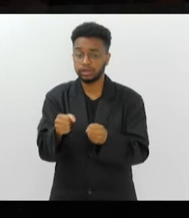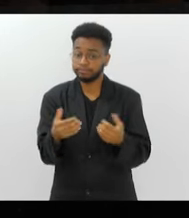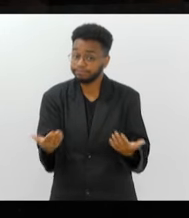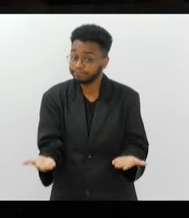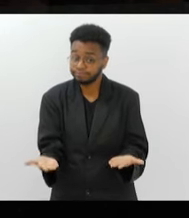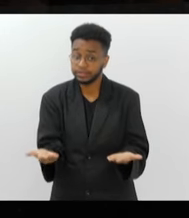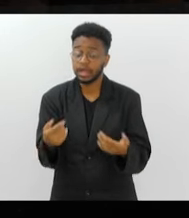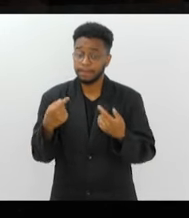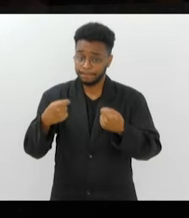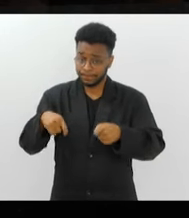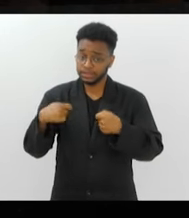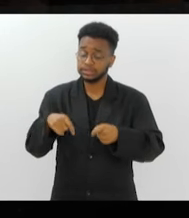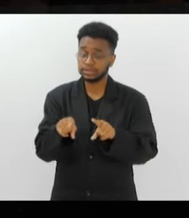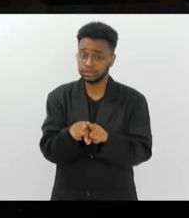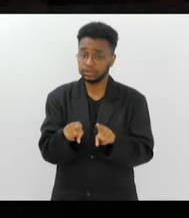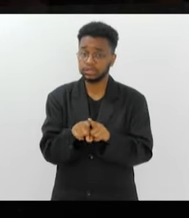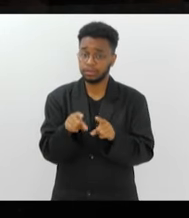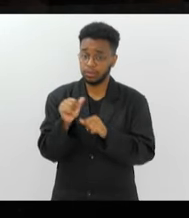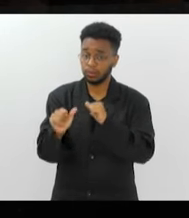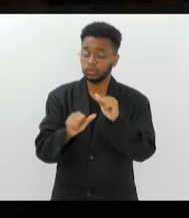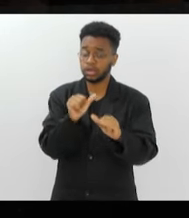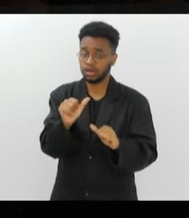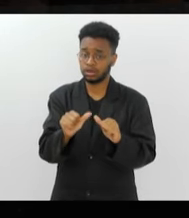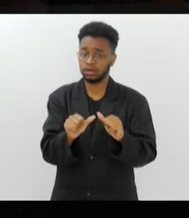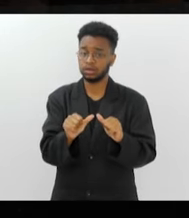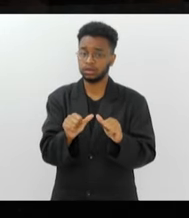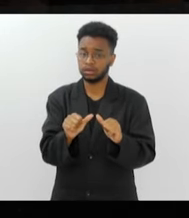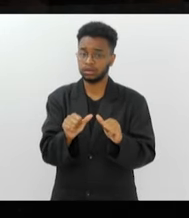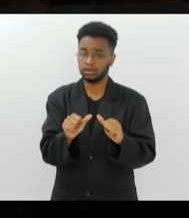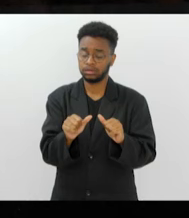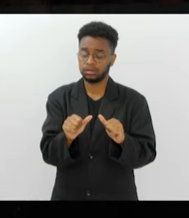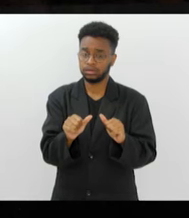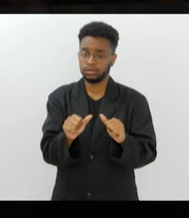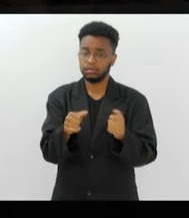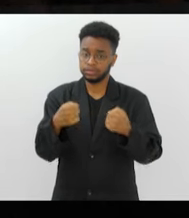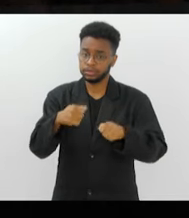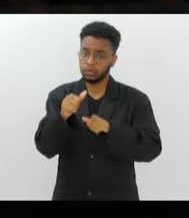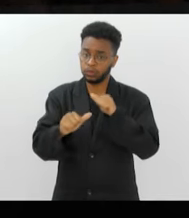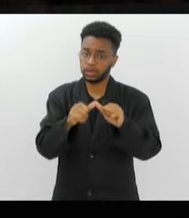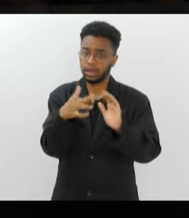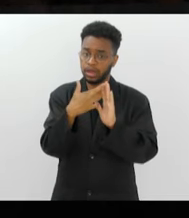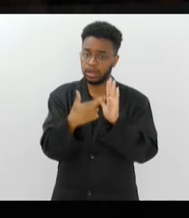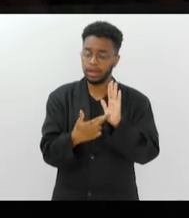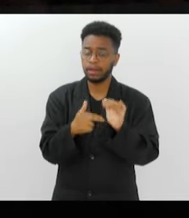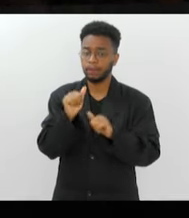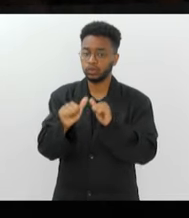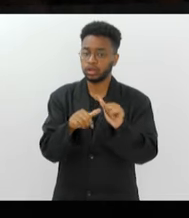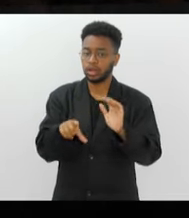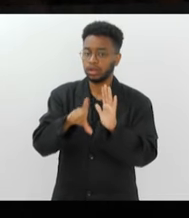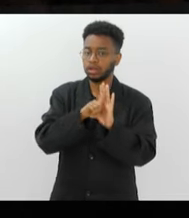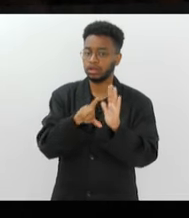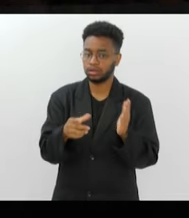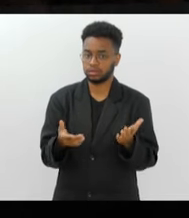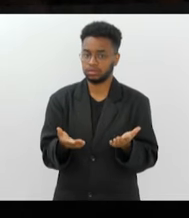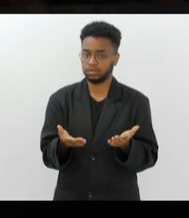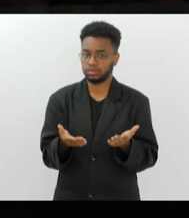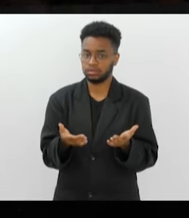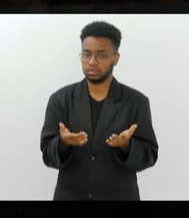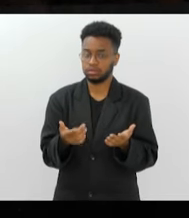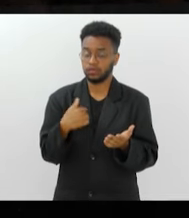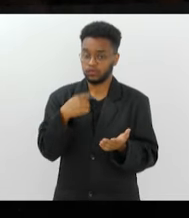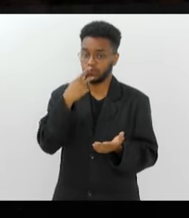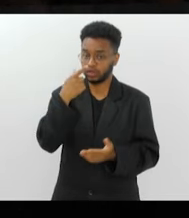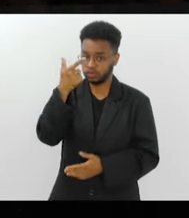precisa também mudar essas regras, mudar essa legislação. Eu volto a